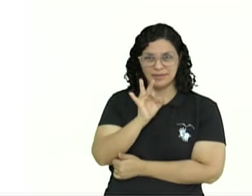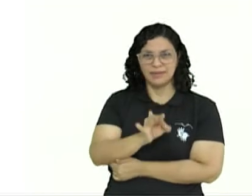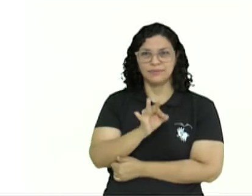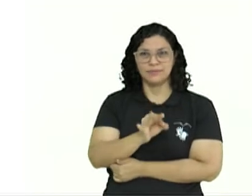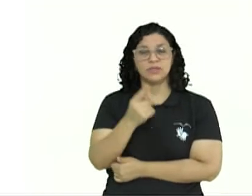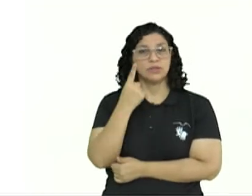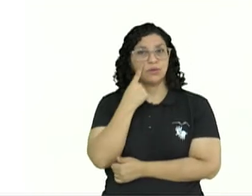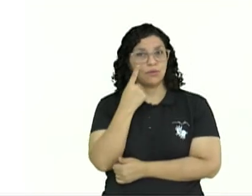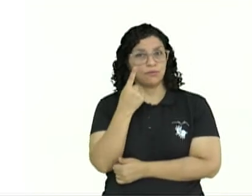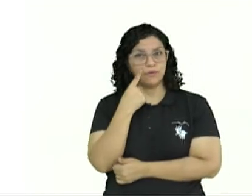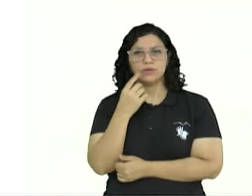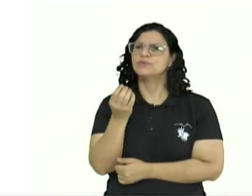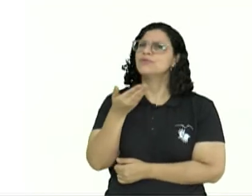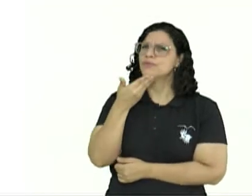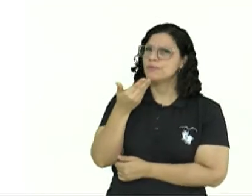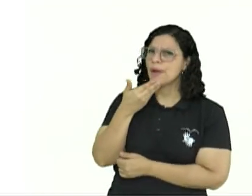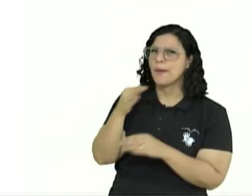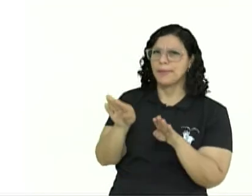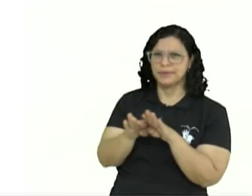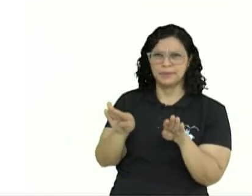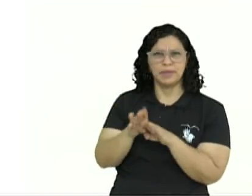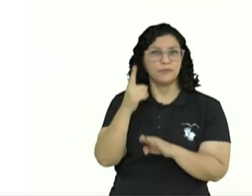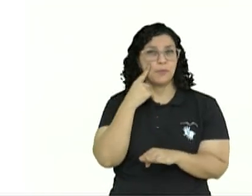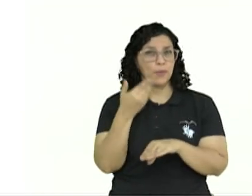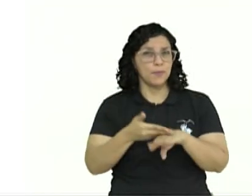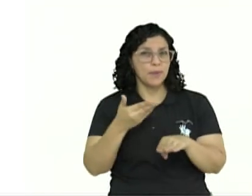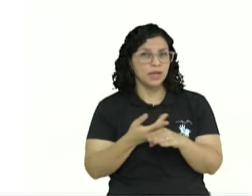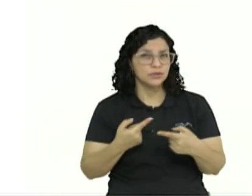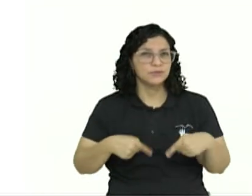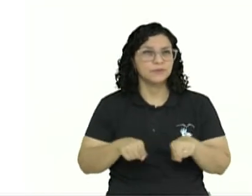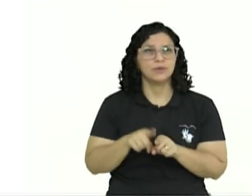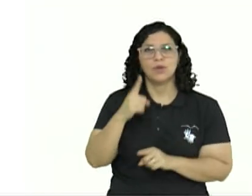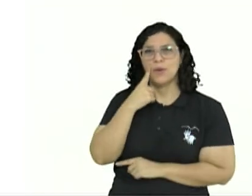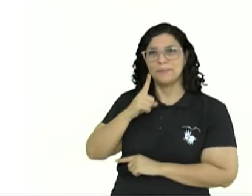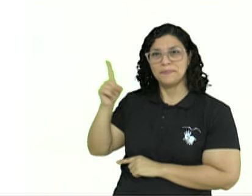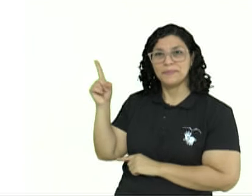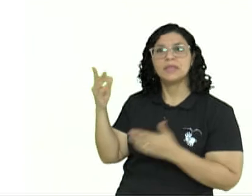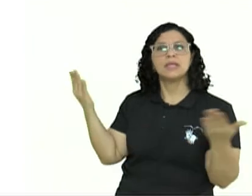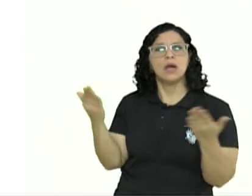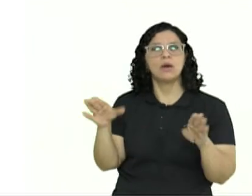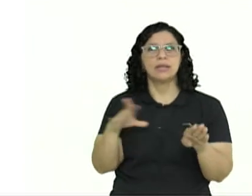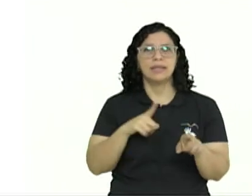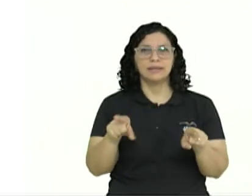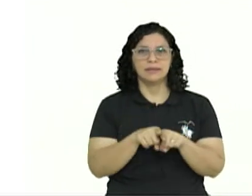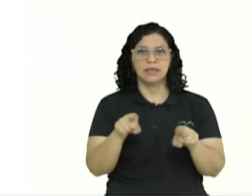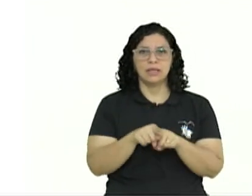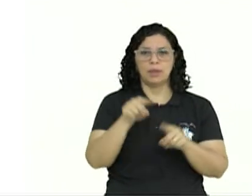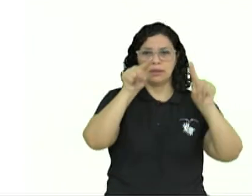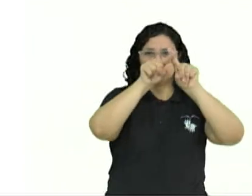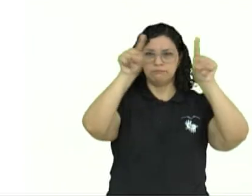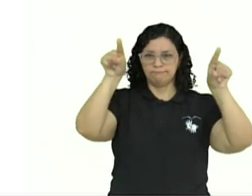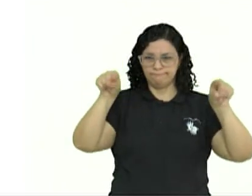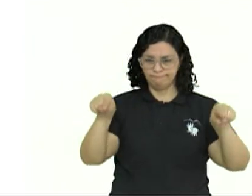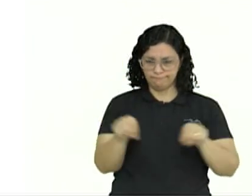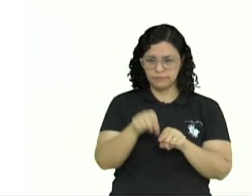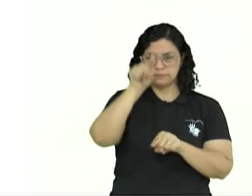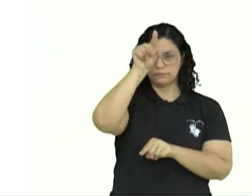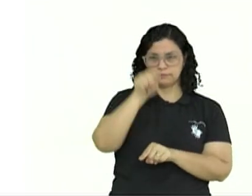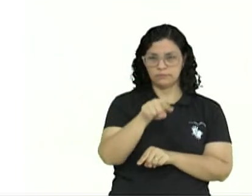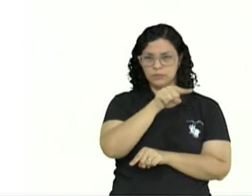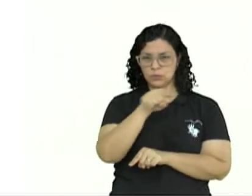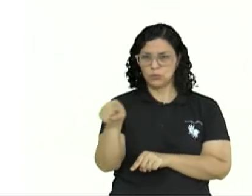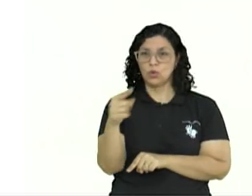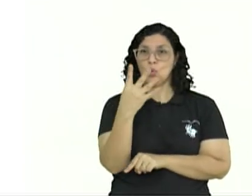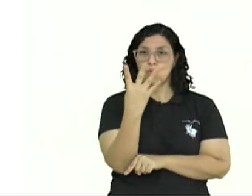Então, olha lá, bem facinho, não é? Vamos praticar um pouco mais? Nesse aqui a gente tem o mesmo inteiro dividido em